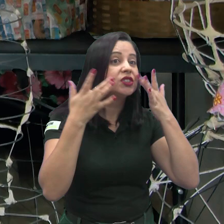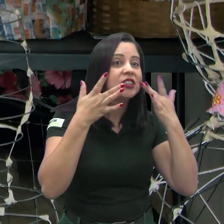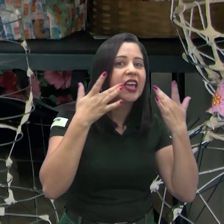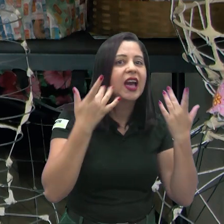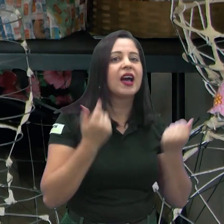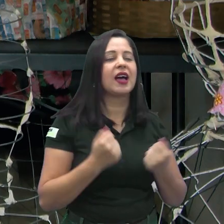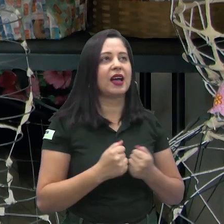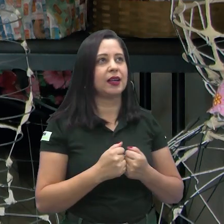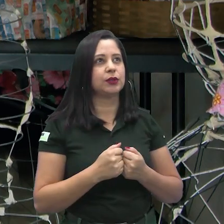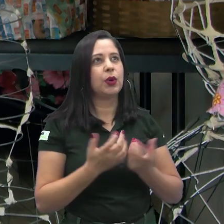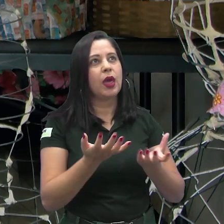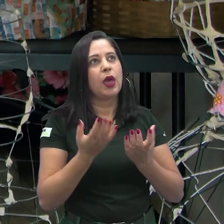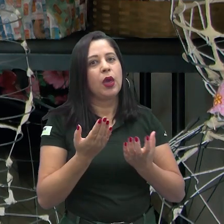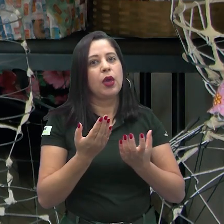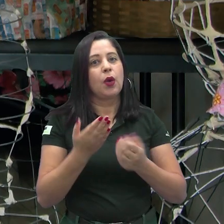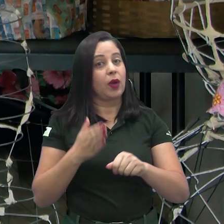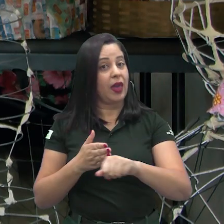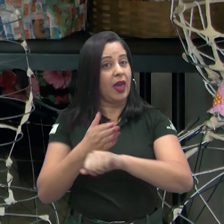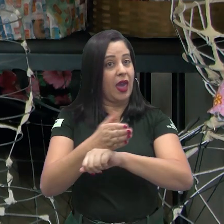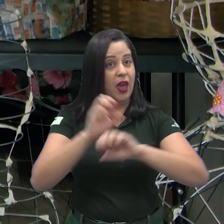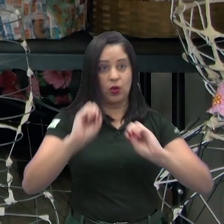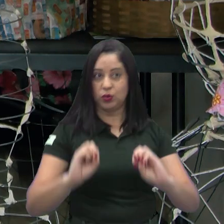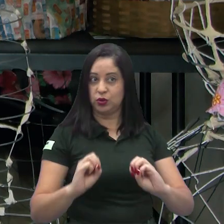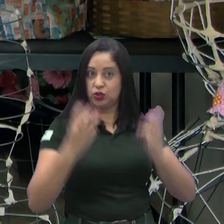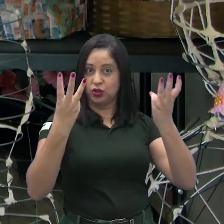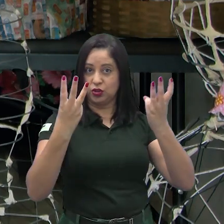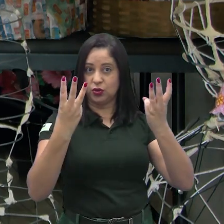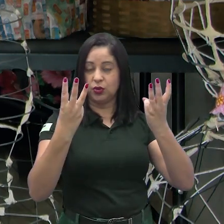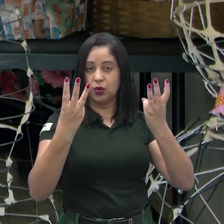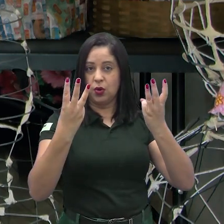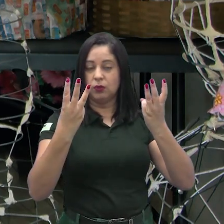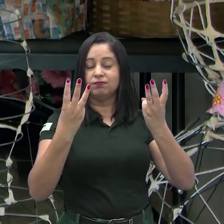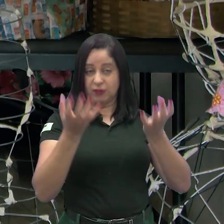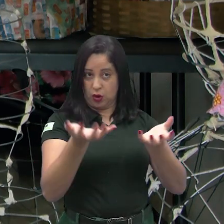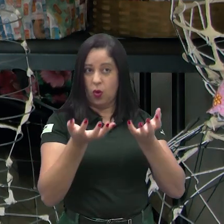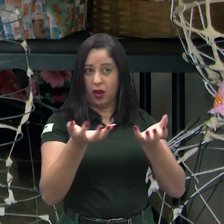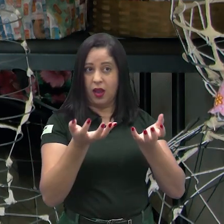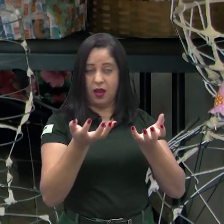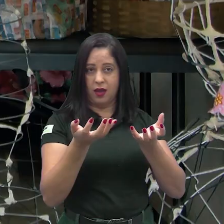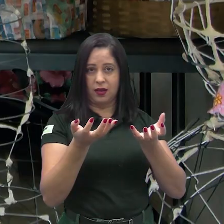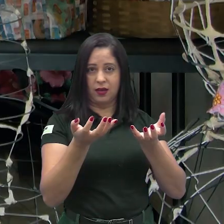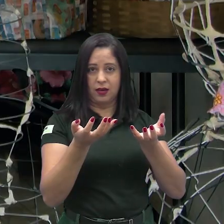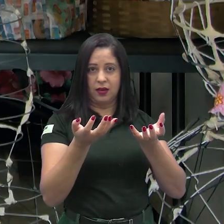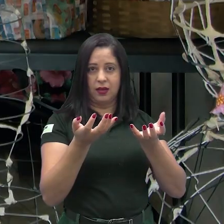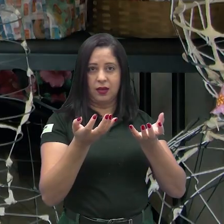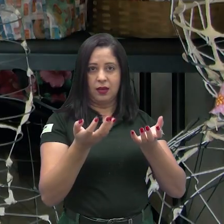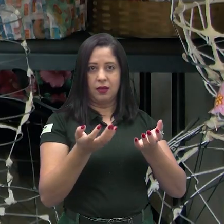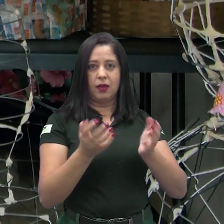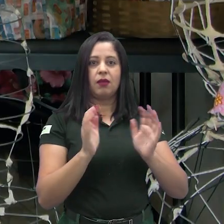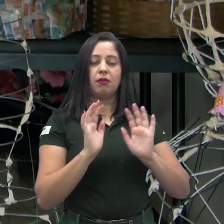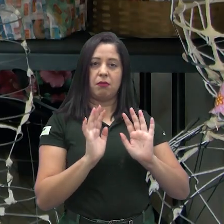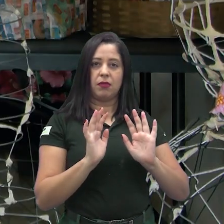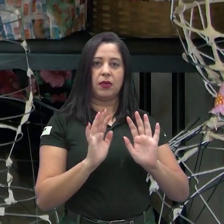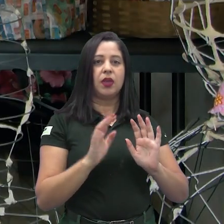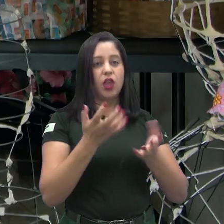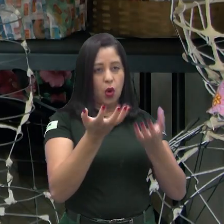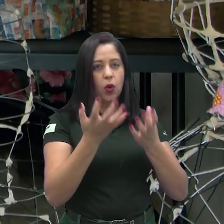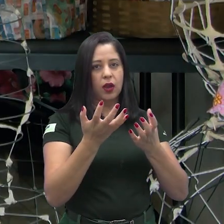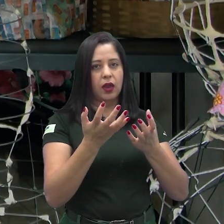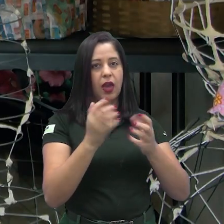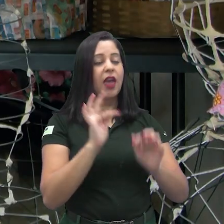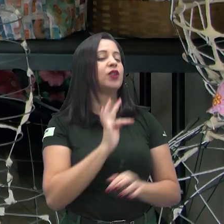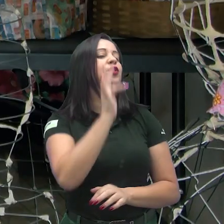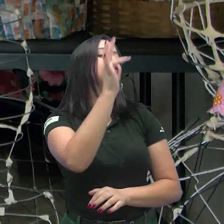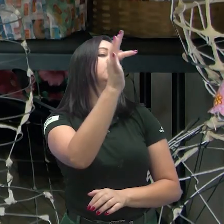teatro, entrar em espetáculos. Eu planejo entrar e tomar frente